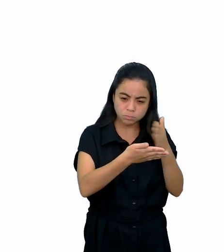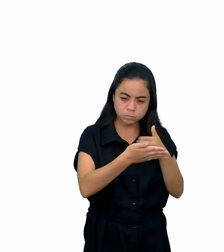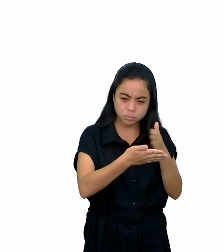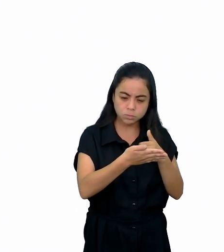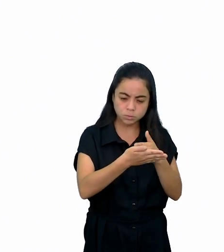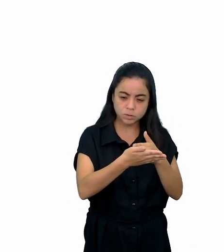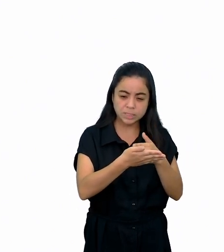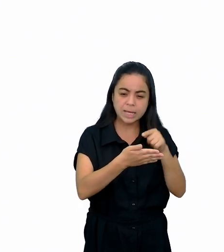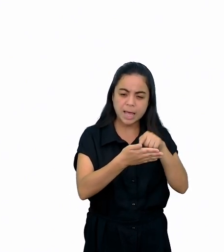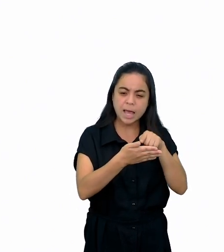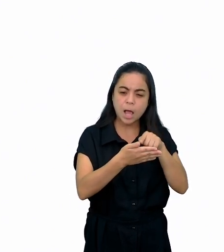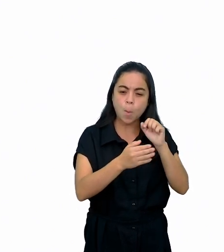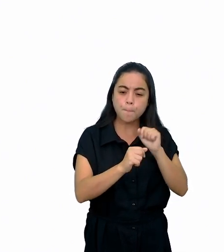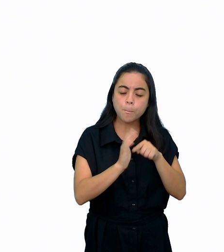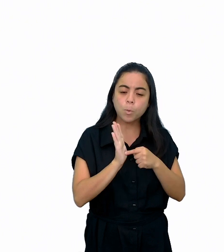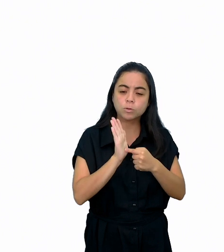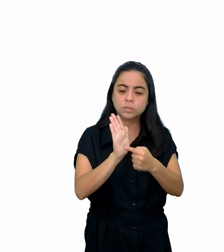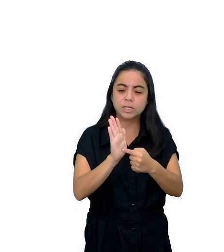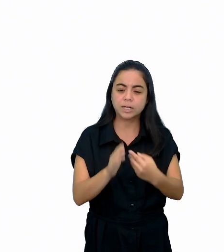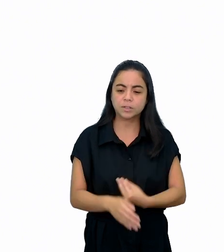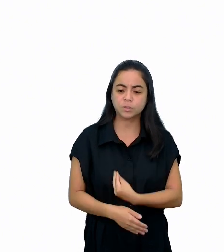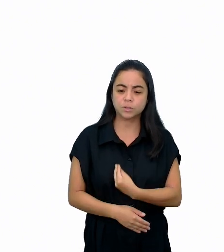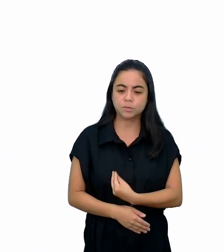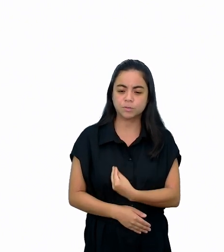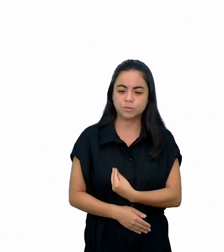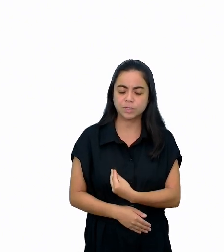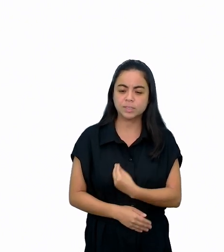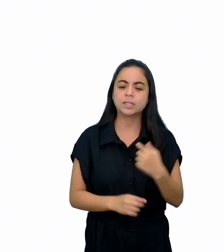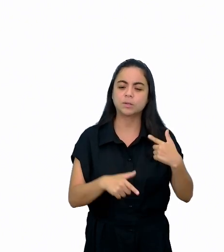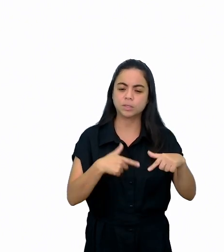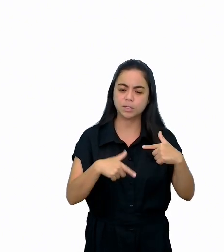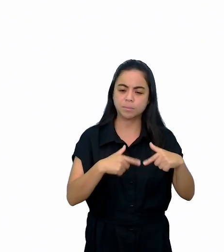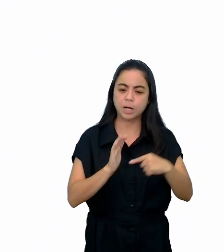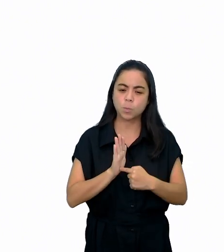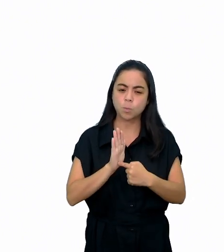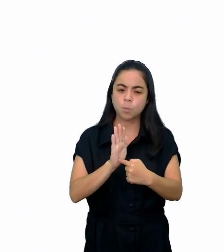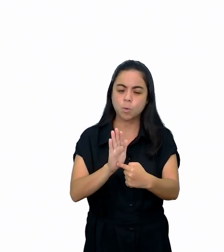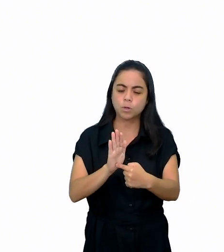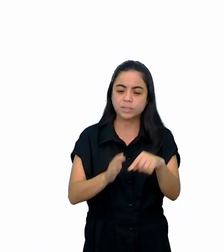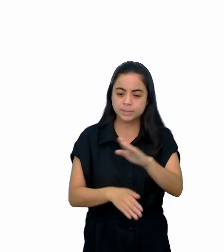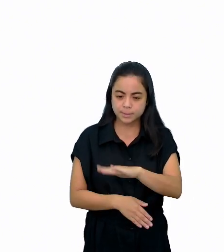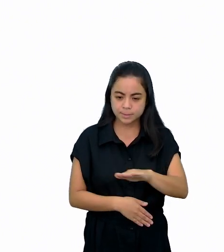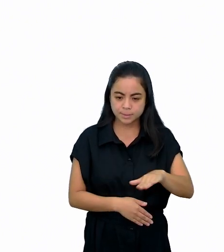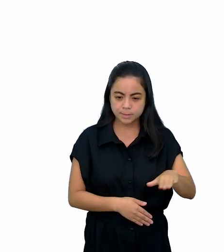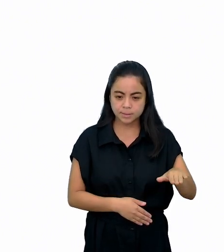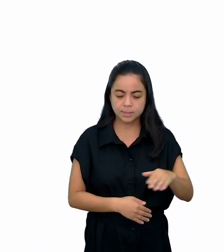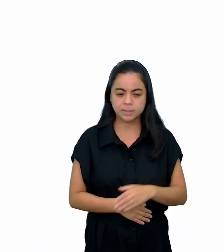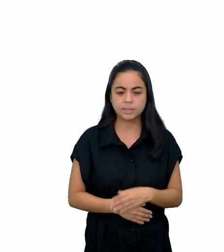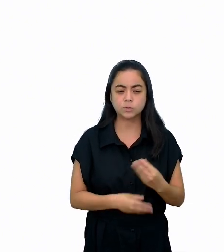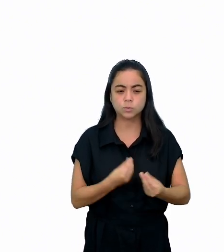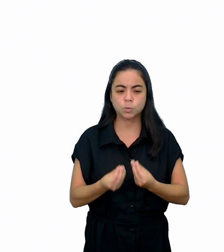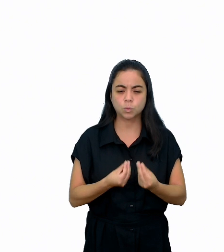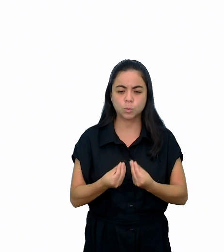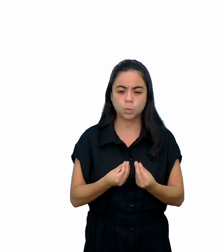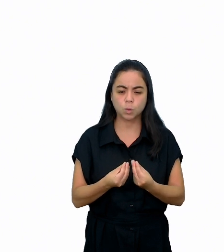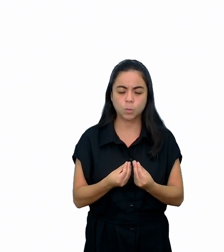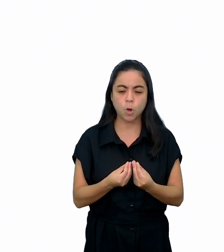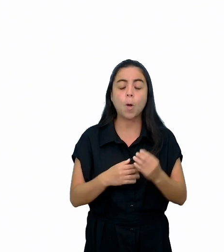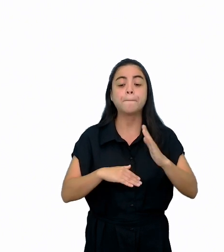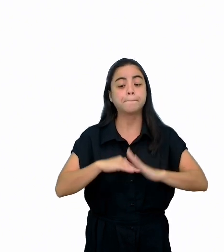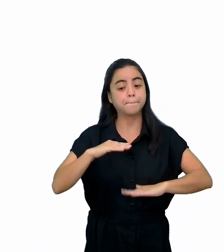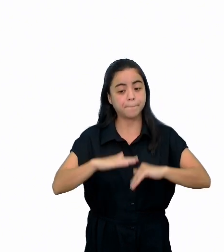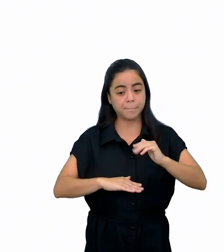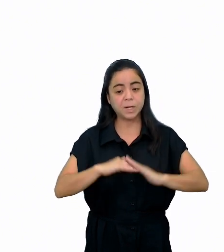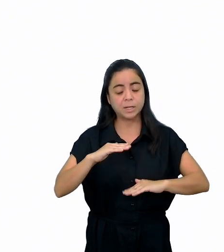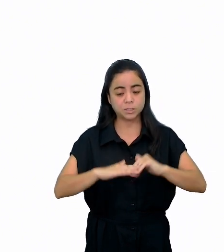que vivenciar, né, esse trabalho apresenta aí para a criança uma forma essencialmente prática,